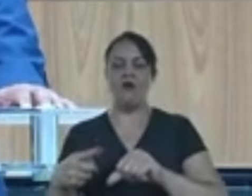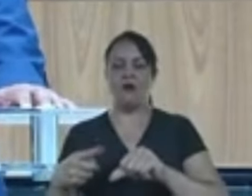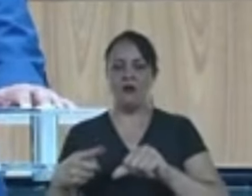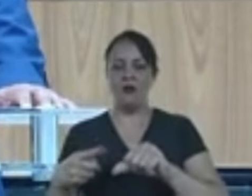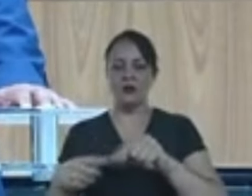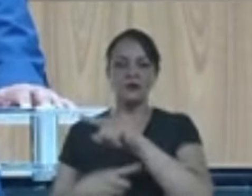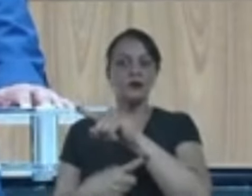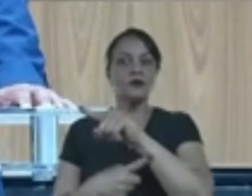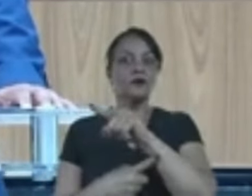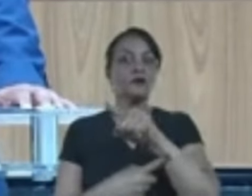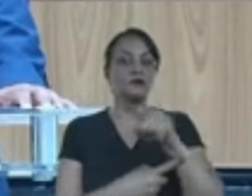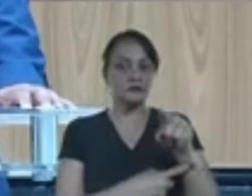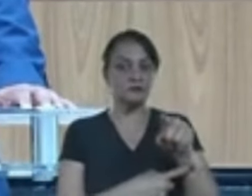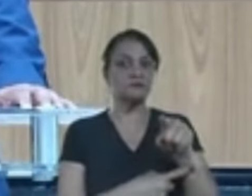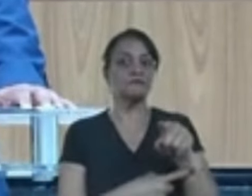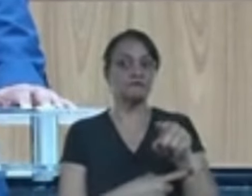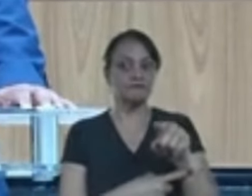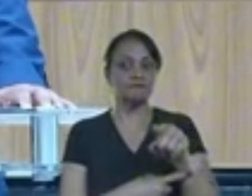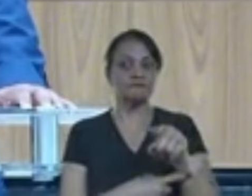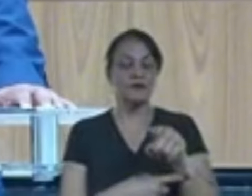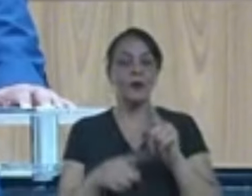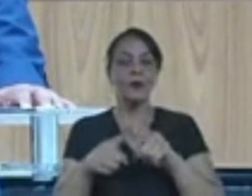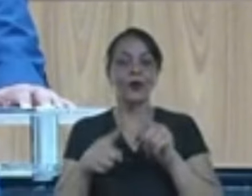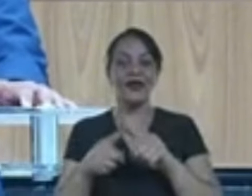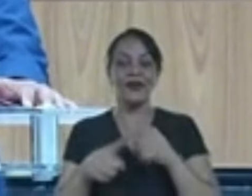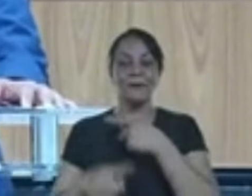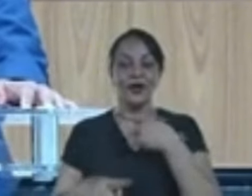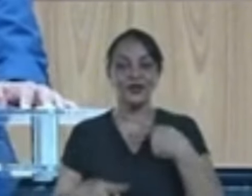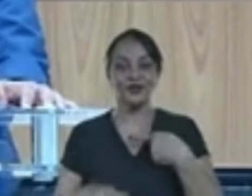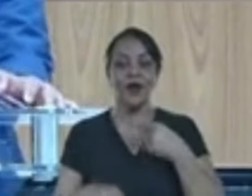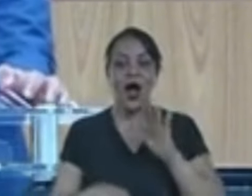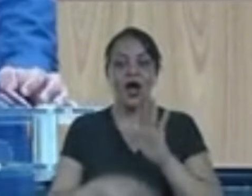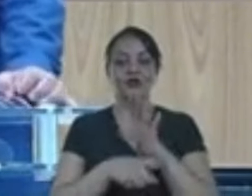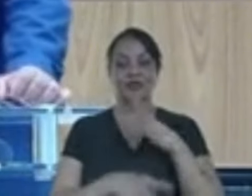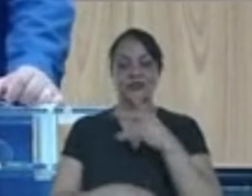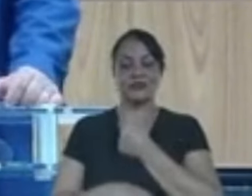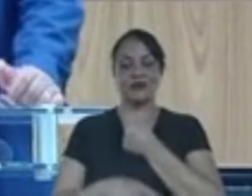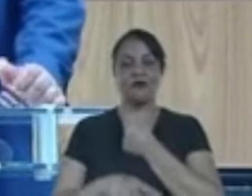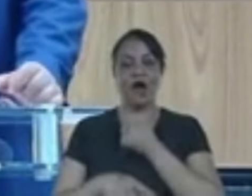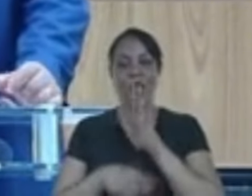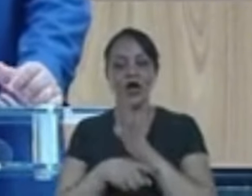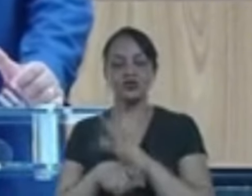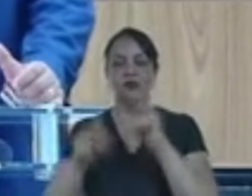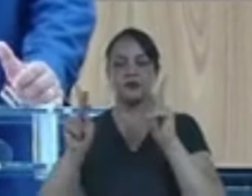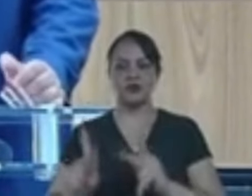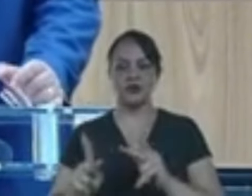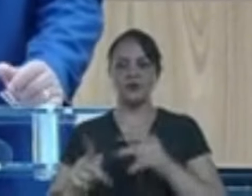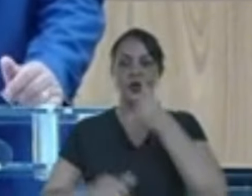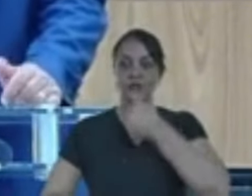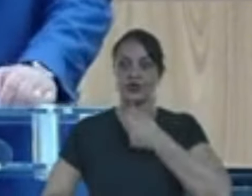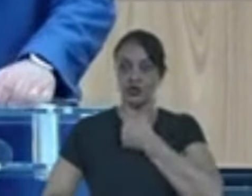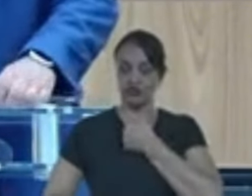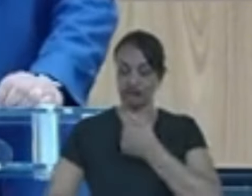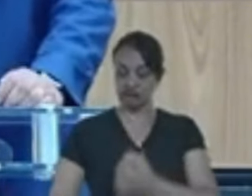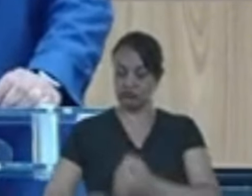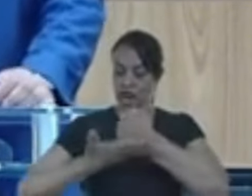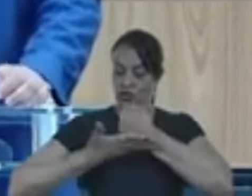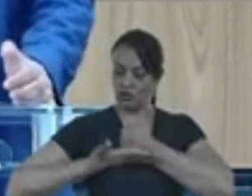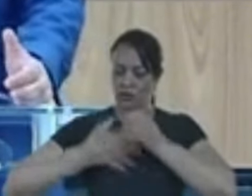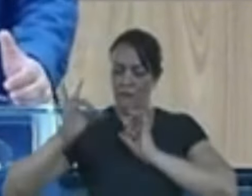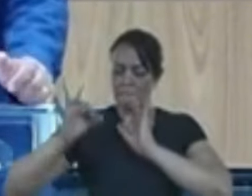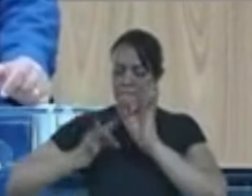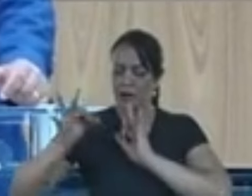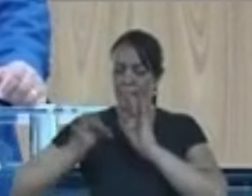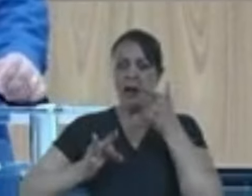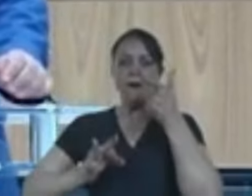de resgate de pessoas. Então o jejum nos fortalece, nos prepara, nos ajuda a entrarmos nessa luta,